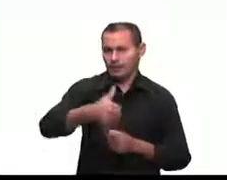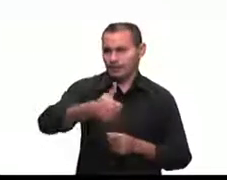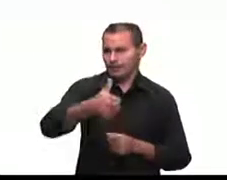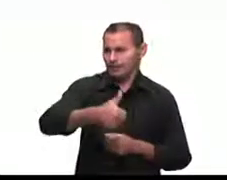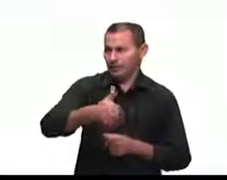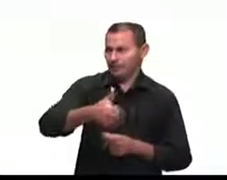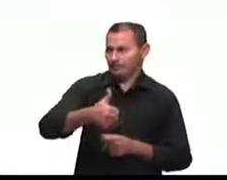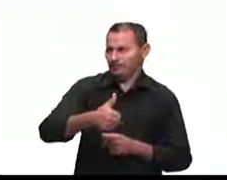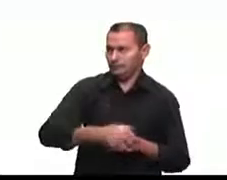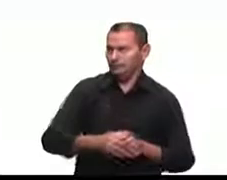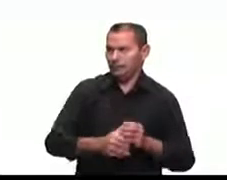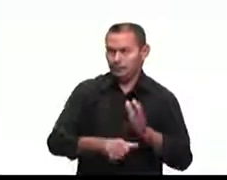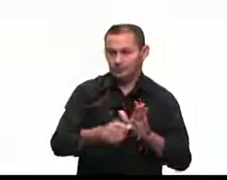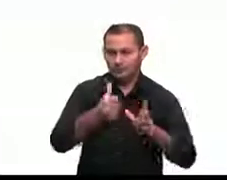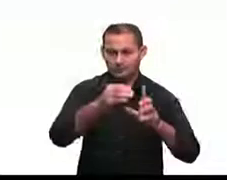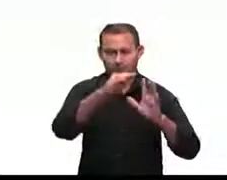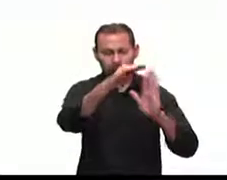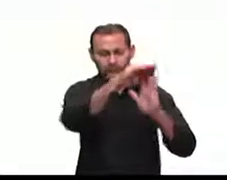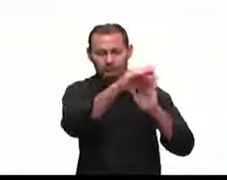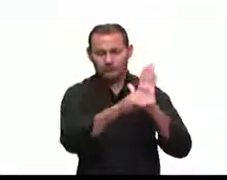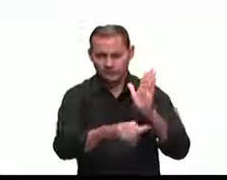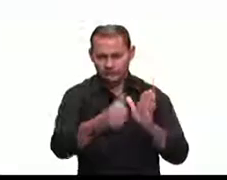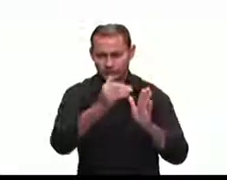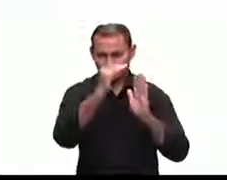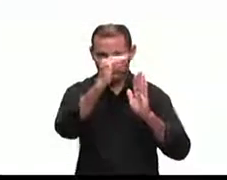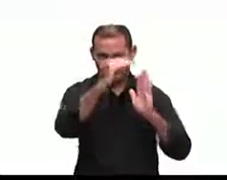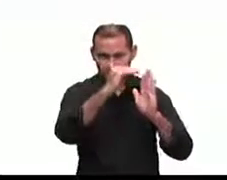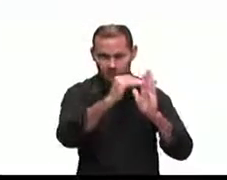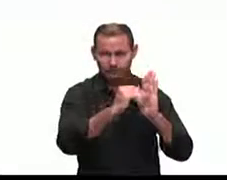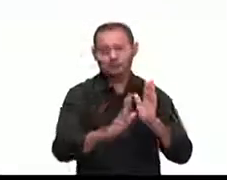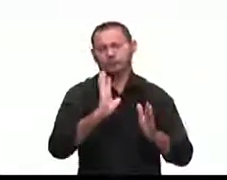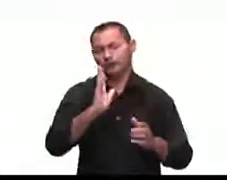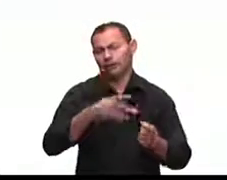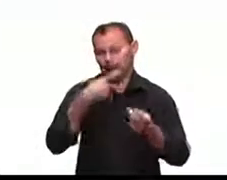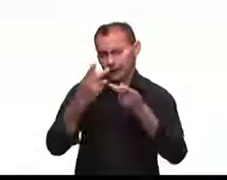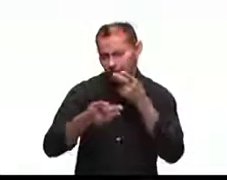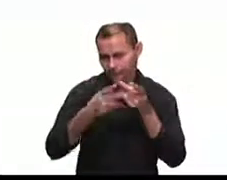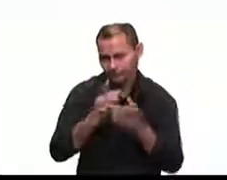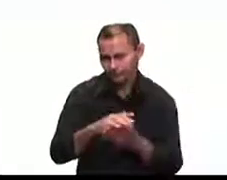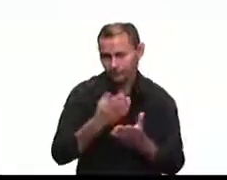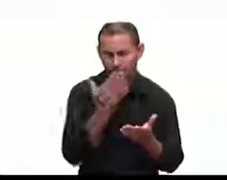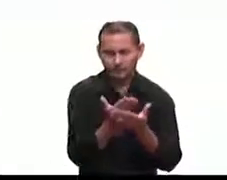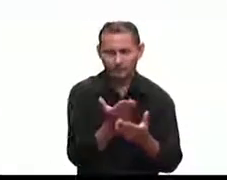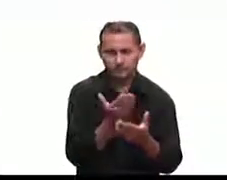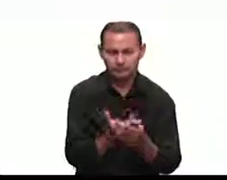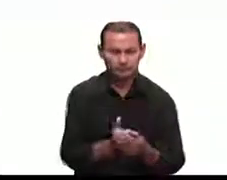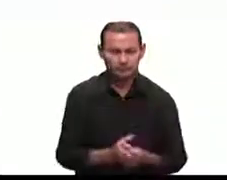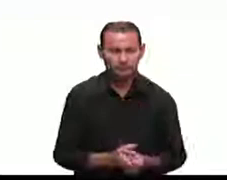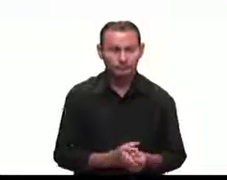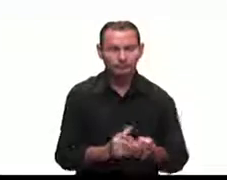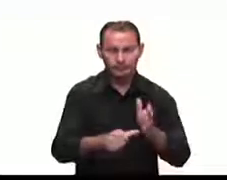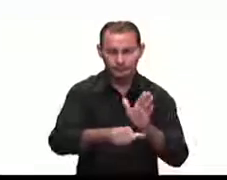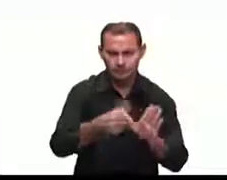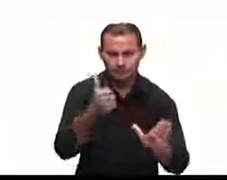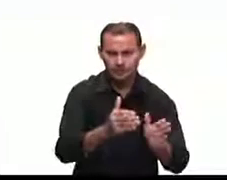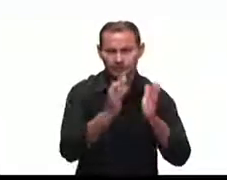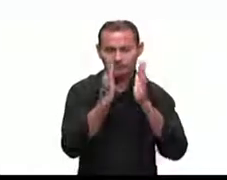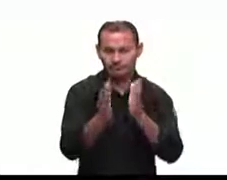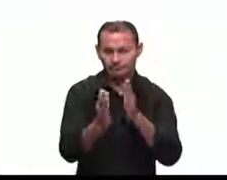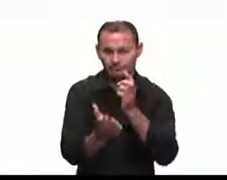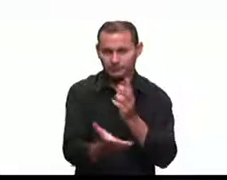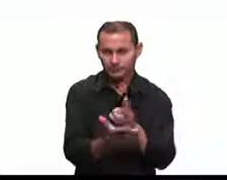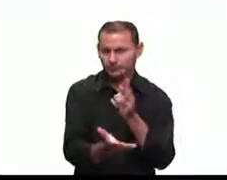primeiramente, a etapa de toda pesquisa, e aí eu já cansei de falar na nossa aula. Então, a primeira etapa